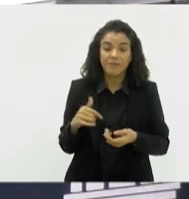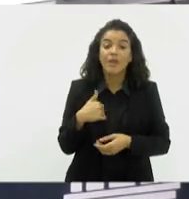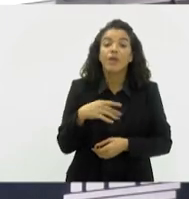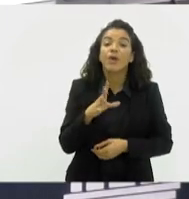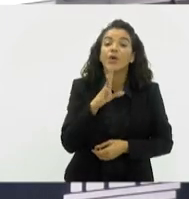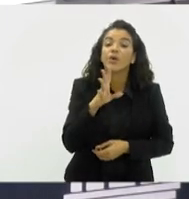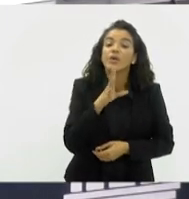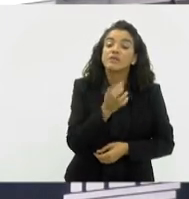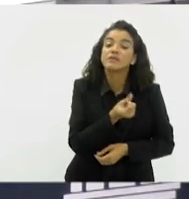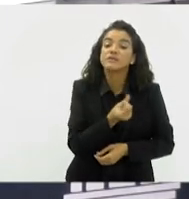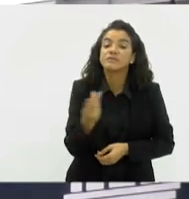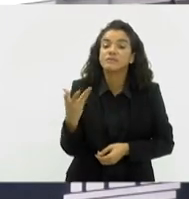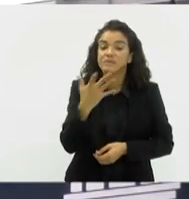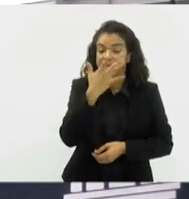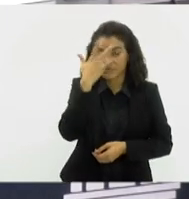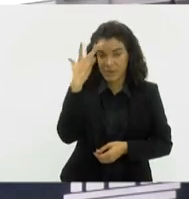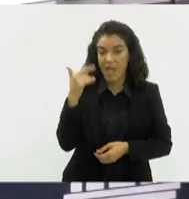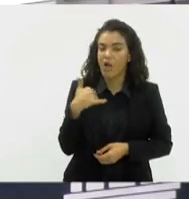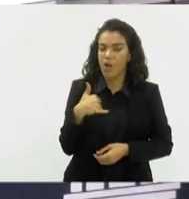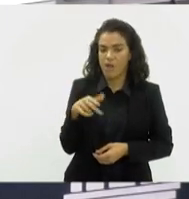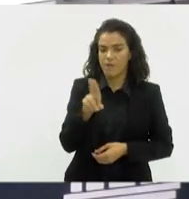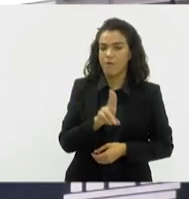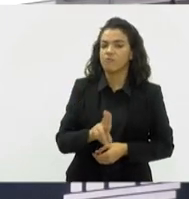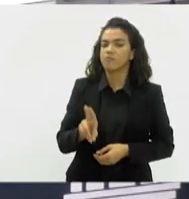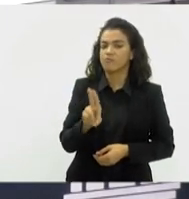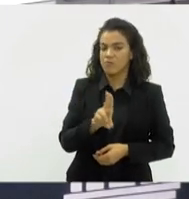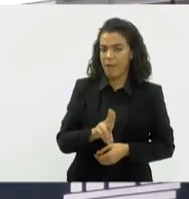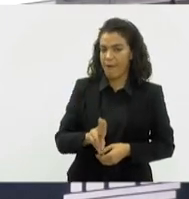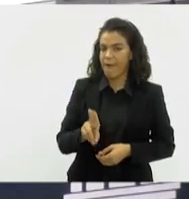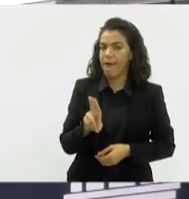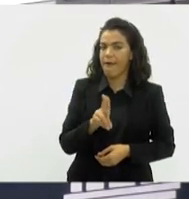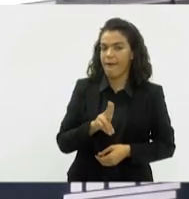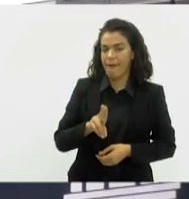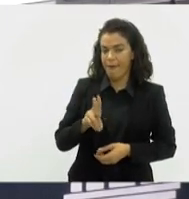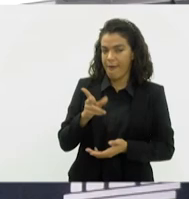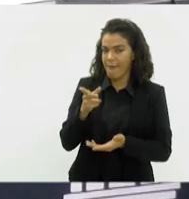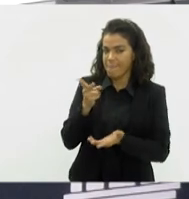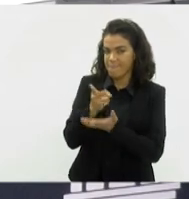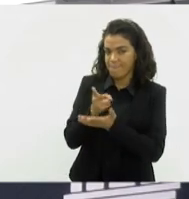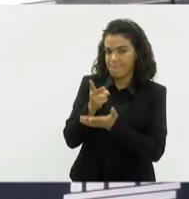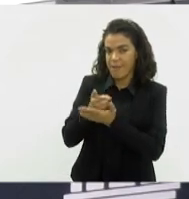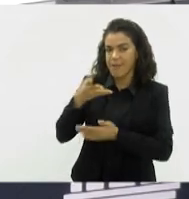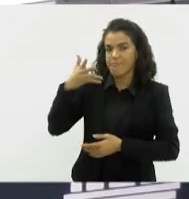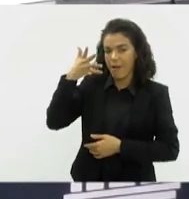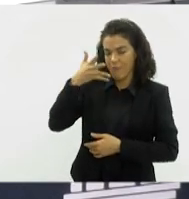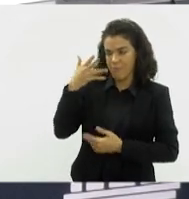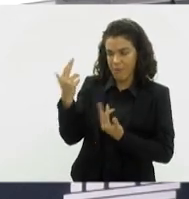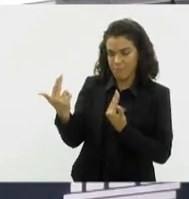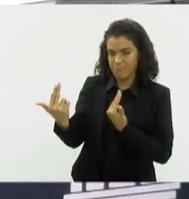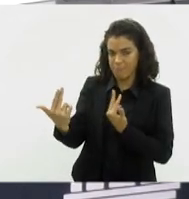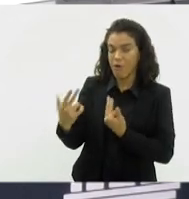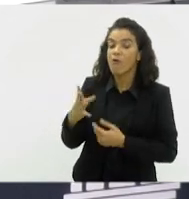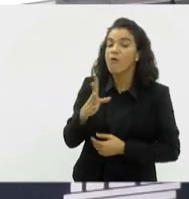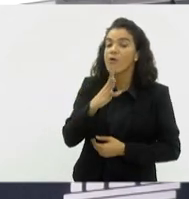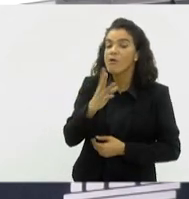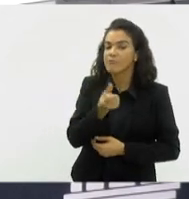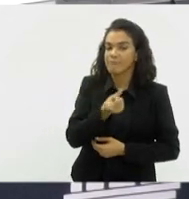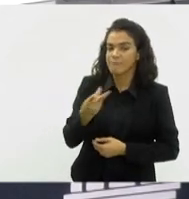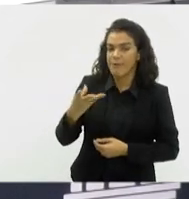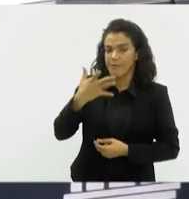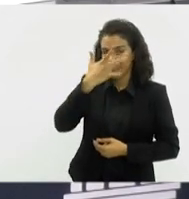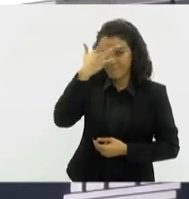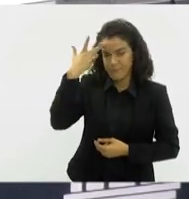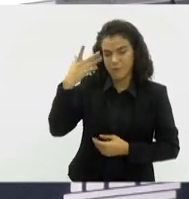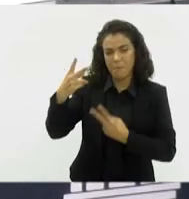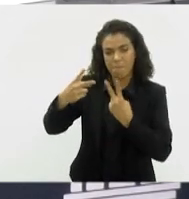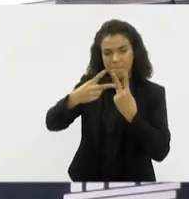Conheço diversas pessoas. Agora eu vou usar o mesmo argumento que o candidato usou. Eu conheço diversas pessoas que